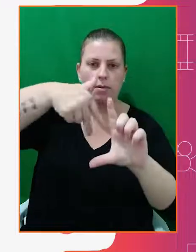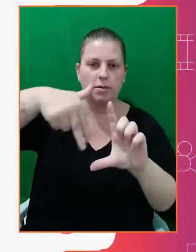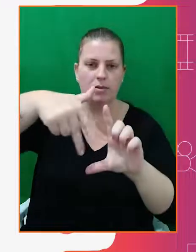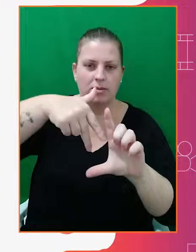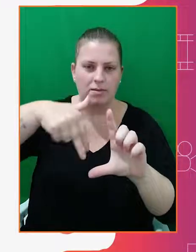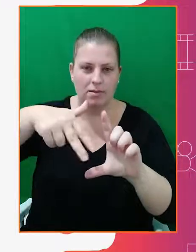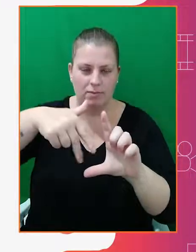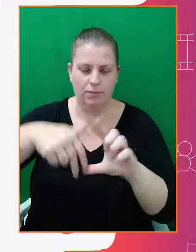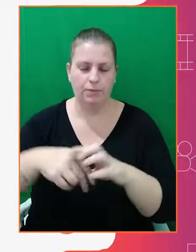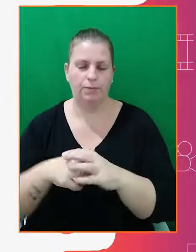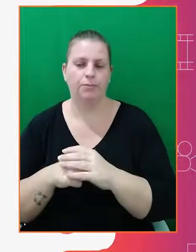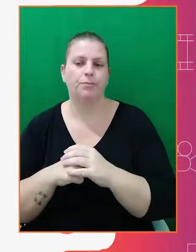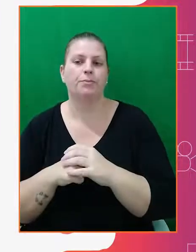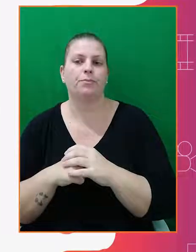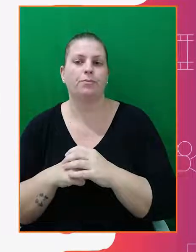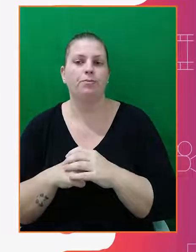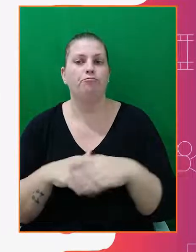cenário.